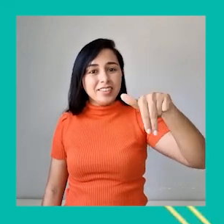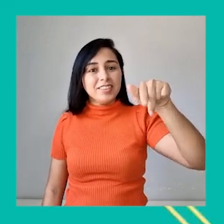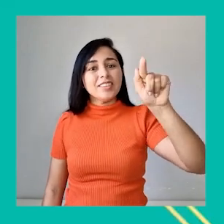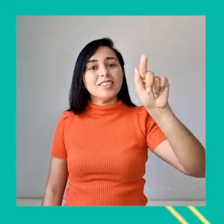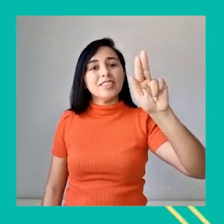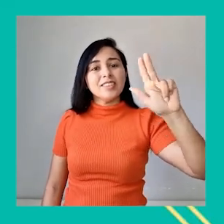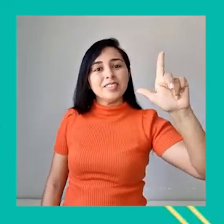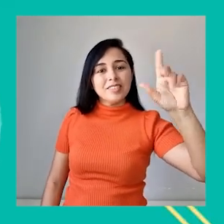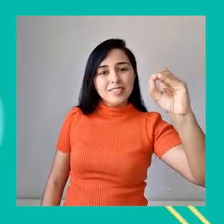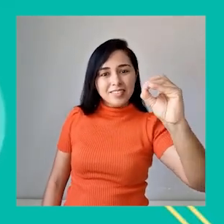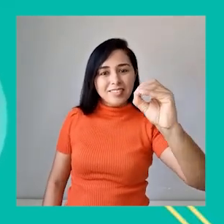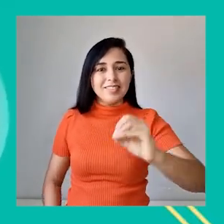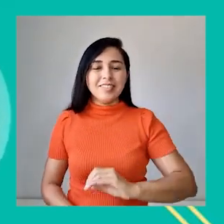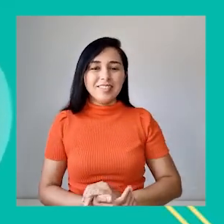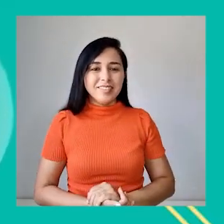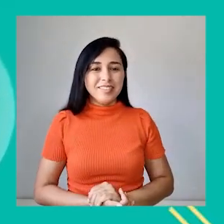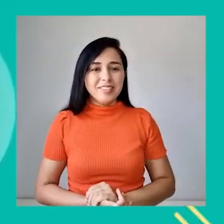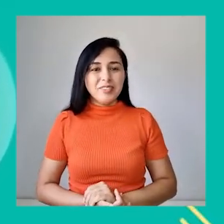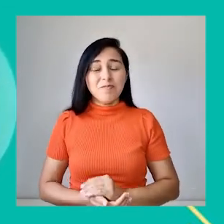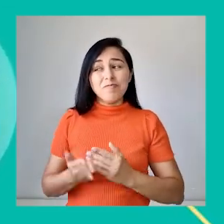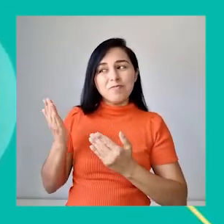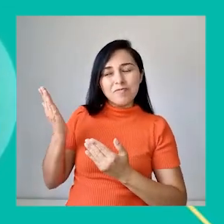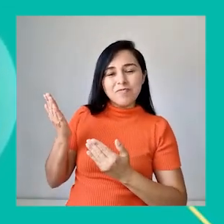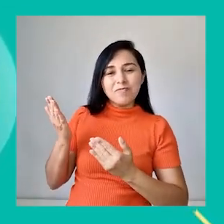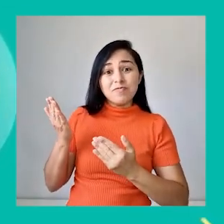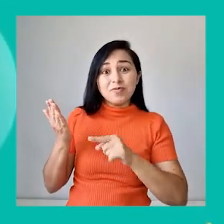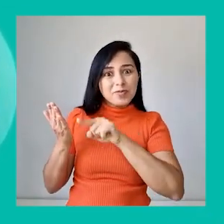E essa aqui, quem sabe?